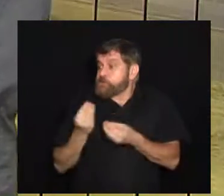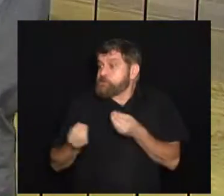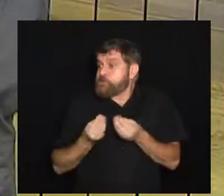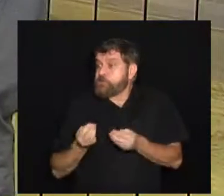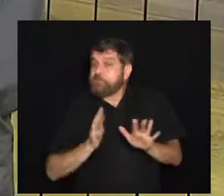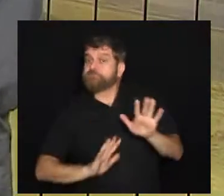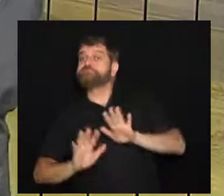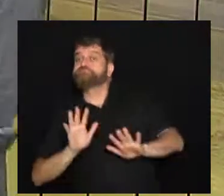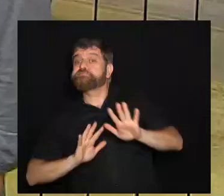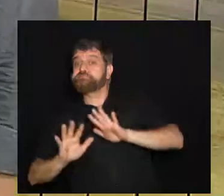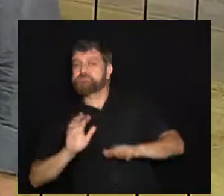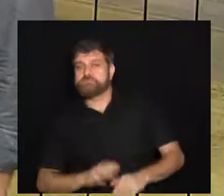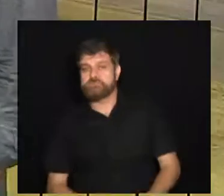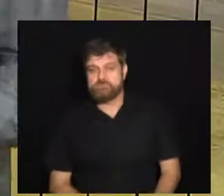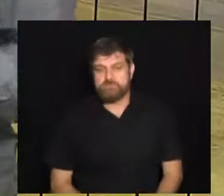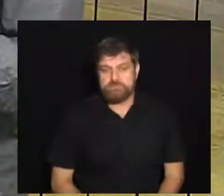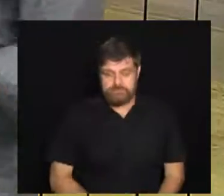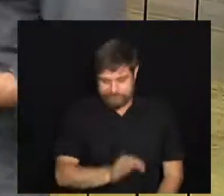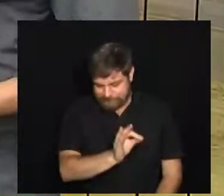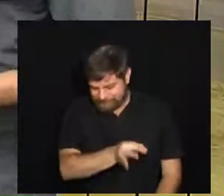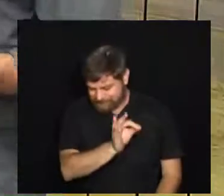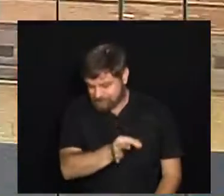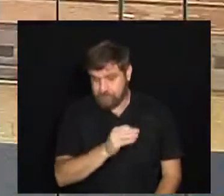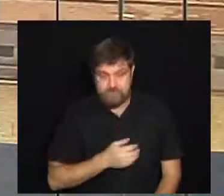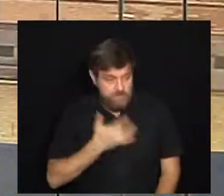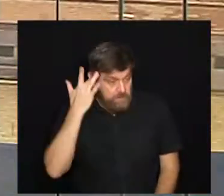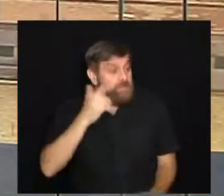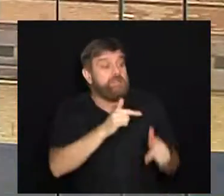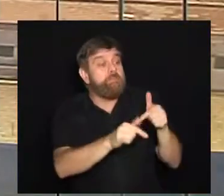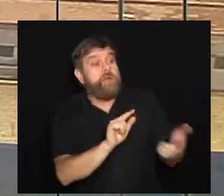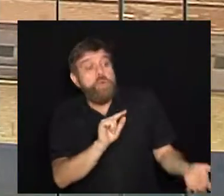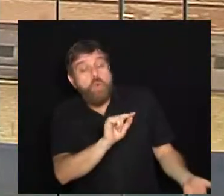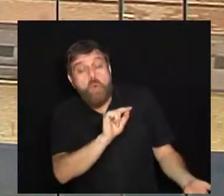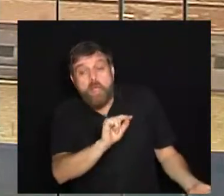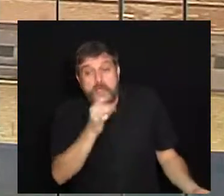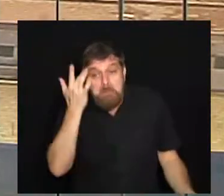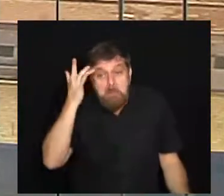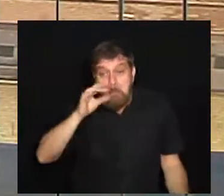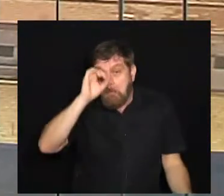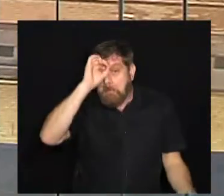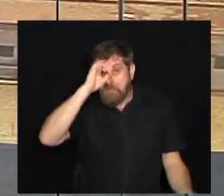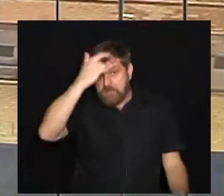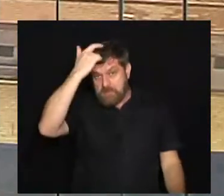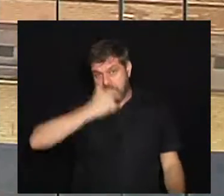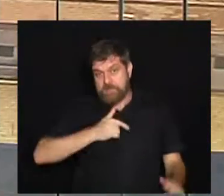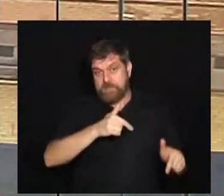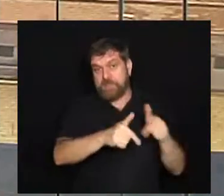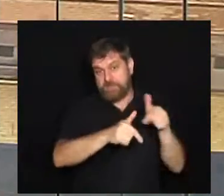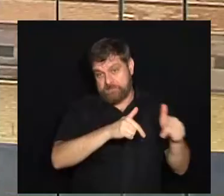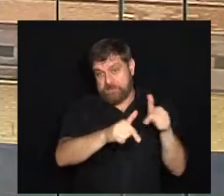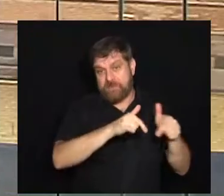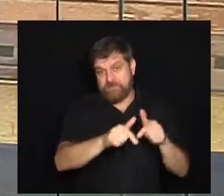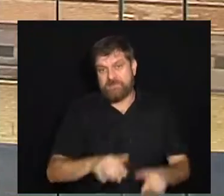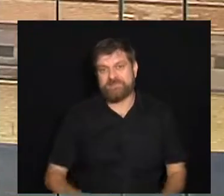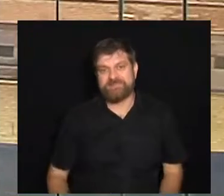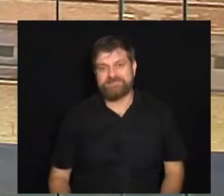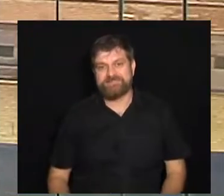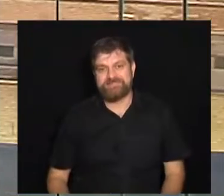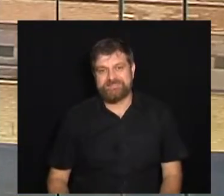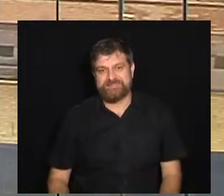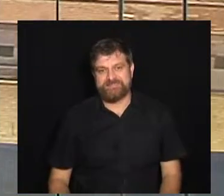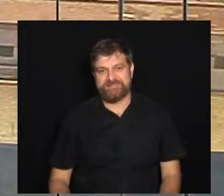que eu tenho que tomar perfeito macio não sei qual que é o teu trabalho né mas todo mundo tem que trabalhar eu inclusive que tô aqui trabalhando